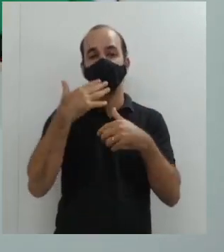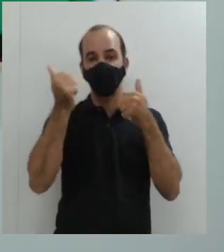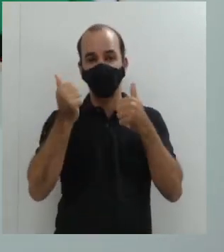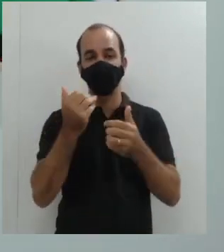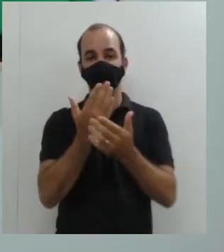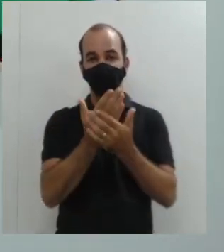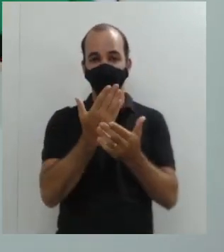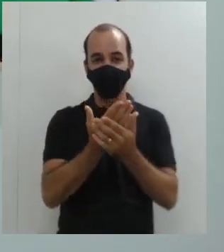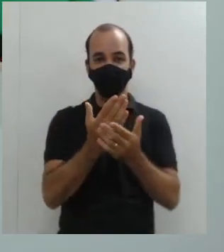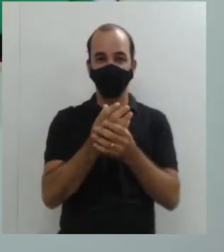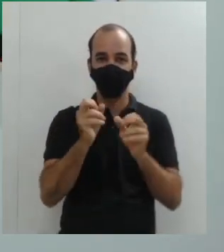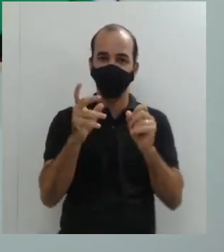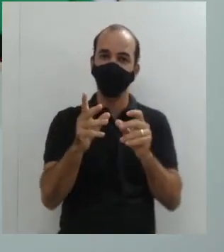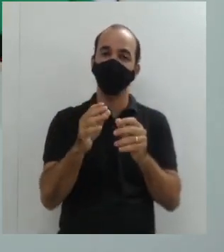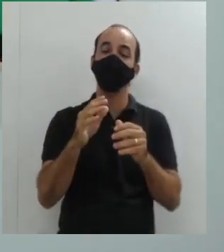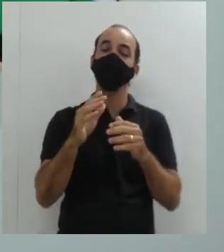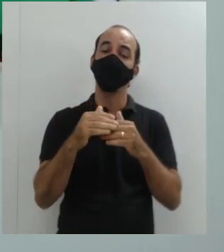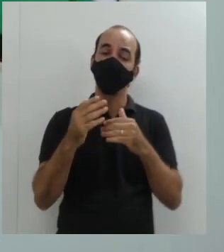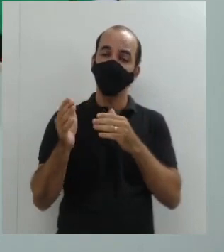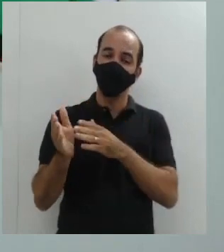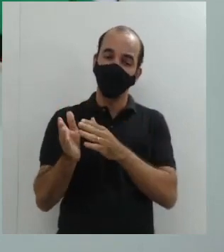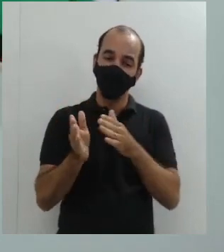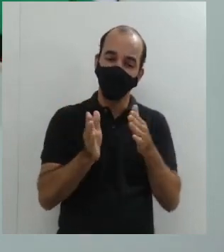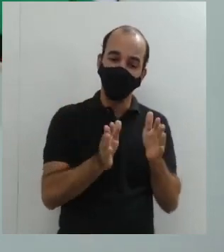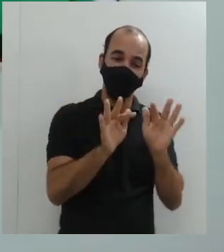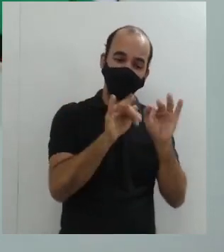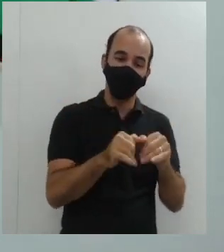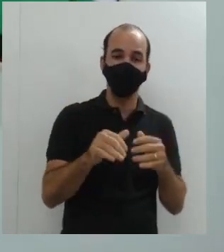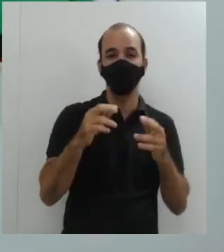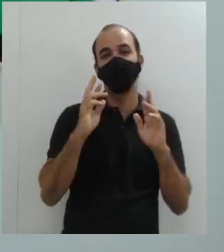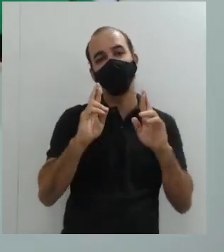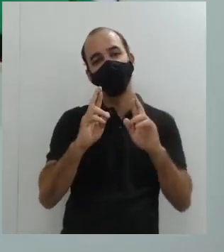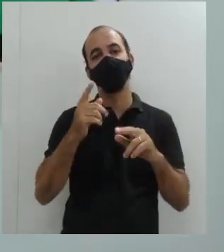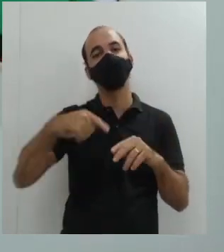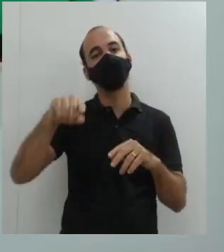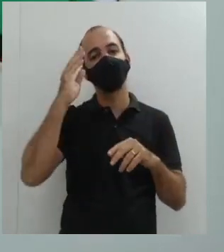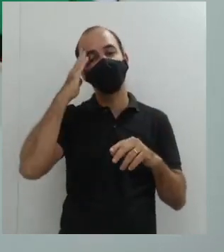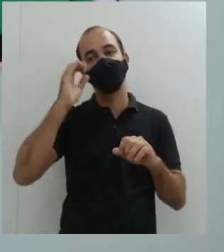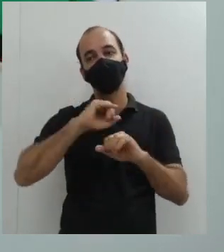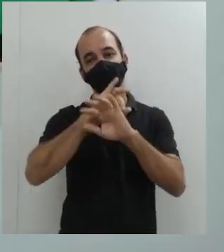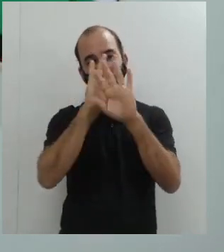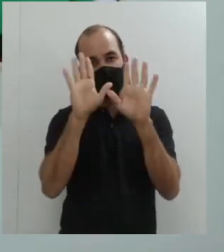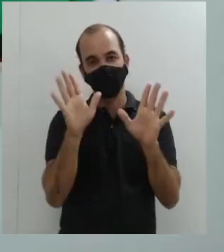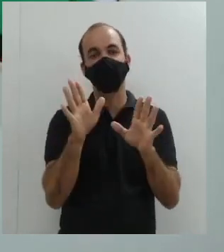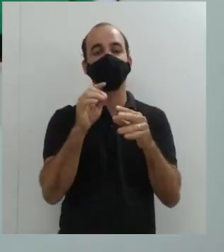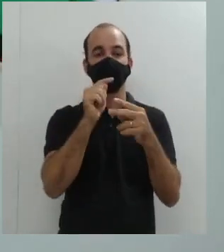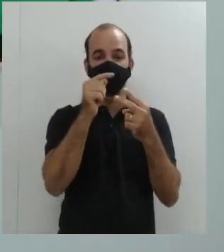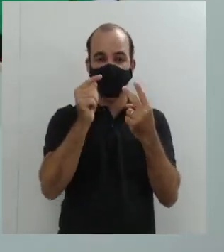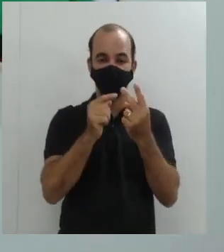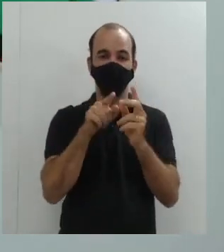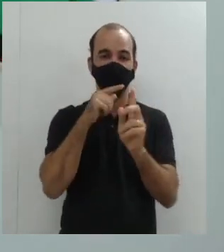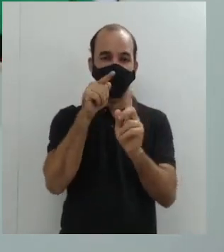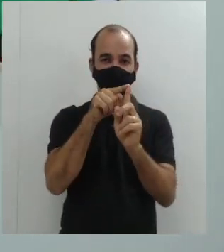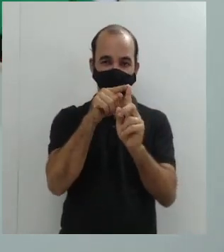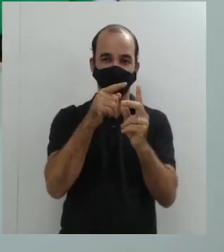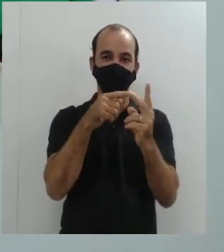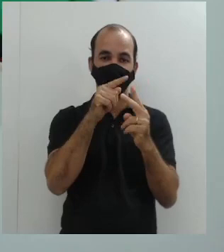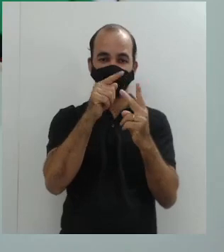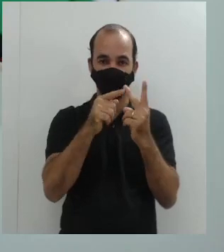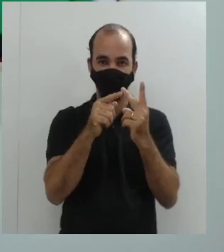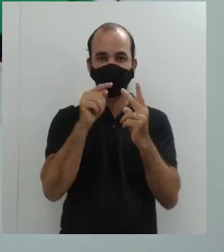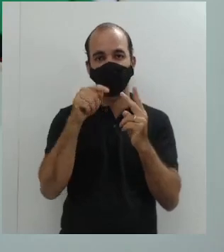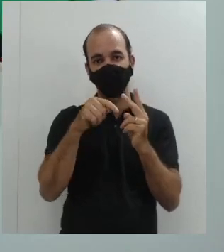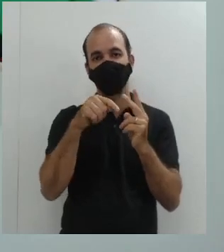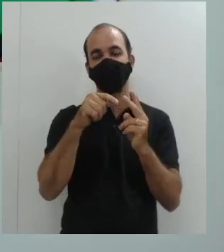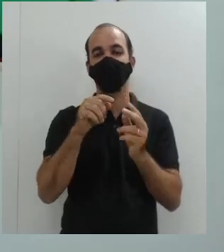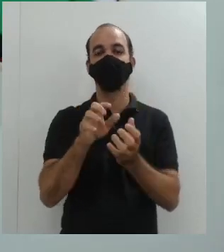disso, a gente espera que você tenha compreendido bem esses dois itens da expectativa de aprendizagem do nosso currículo aqui do estado